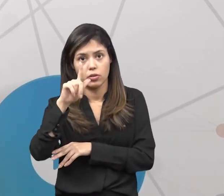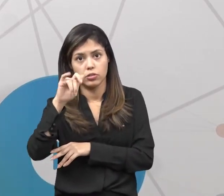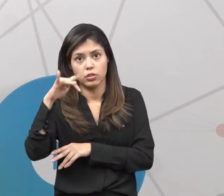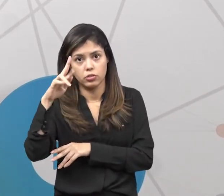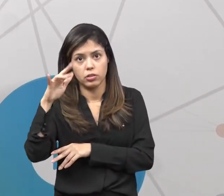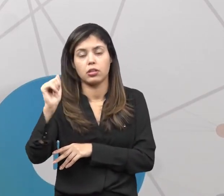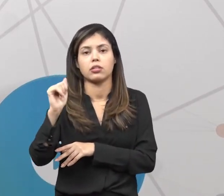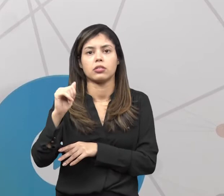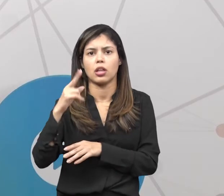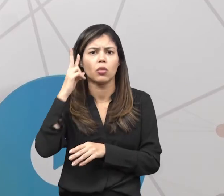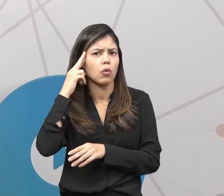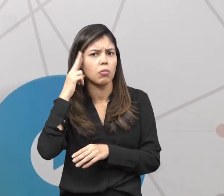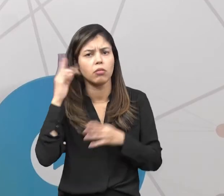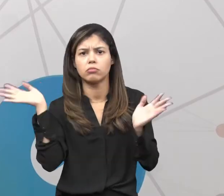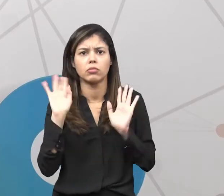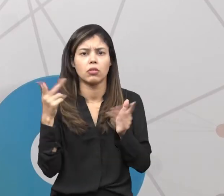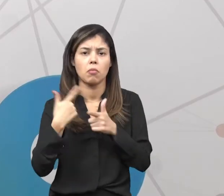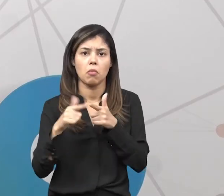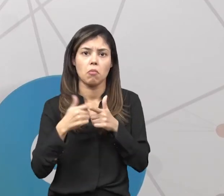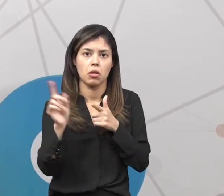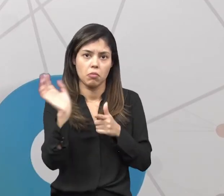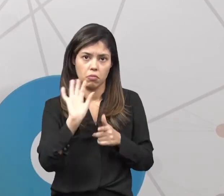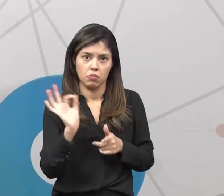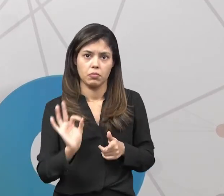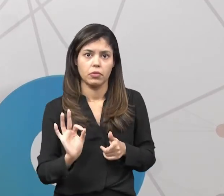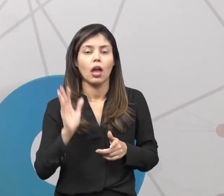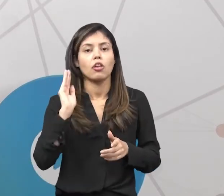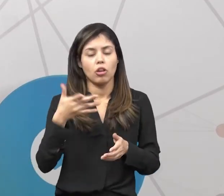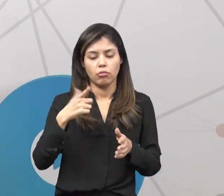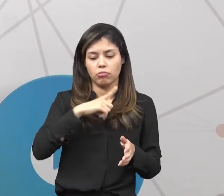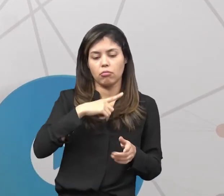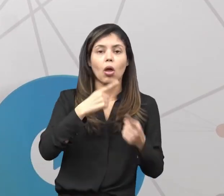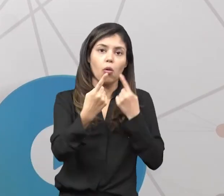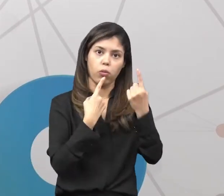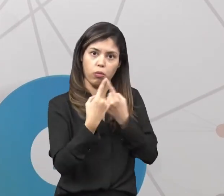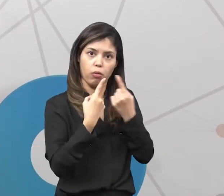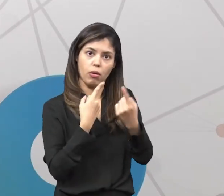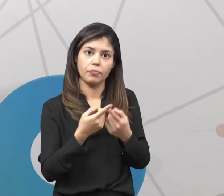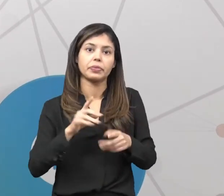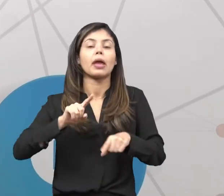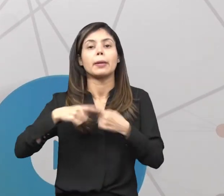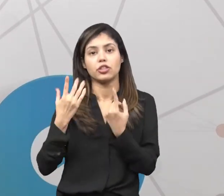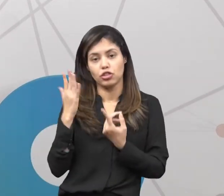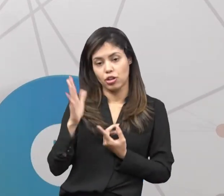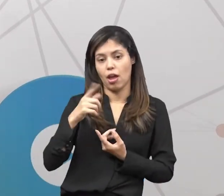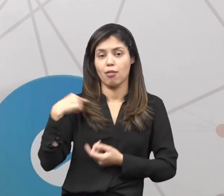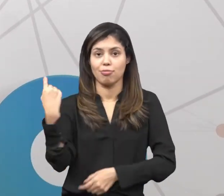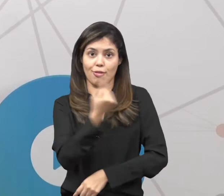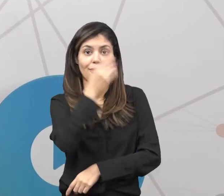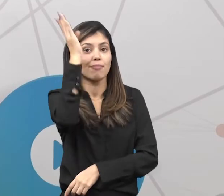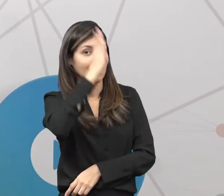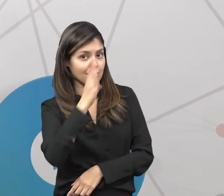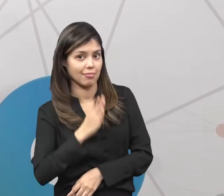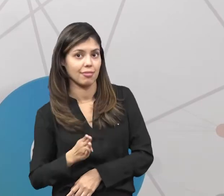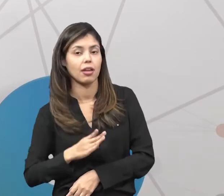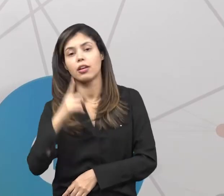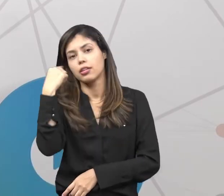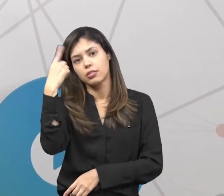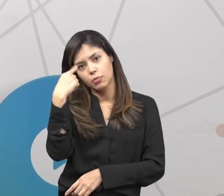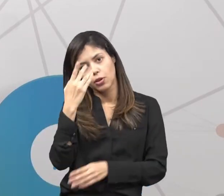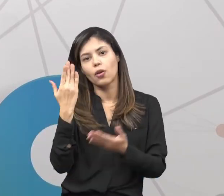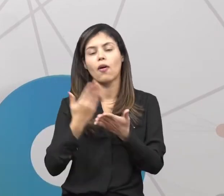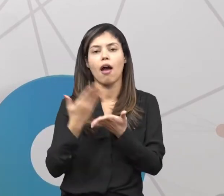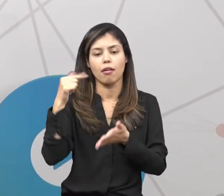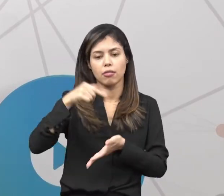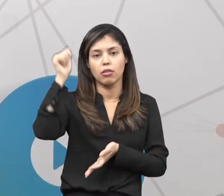é comum, é normal, não tem problema, porque já faz parte do cotidiano. Para nós, brasileiros e hispanohablantes